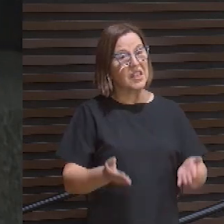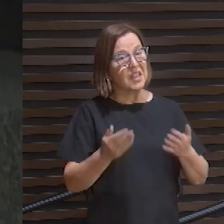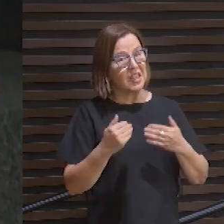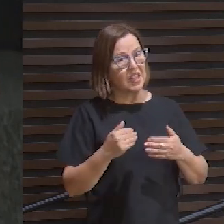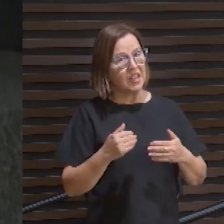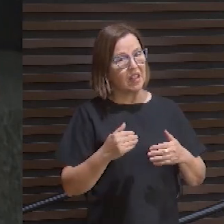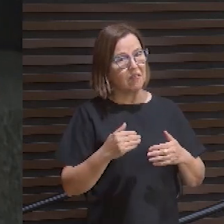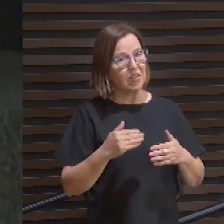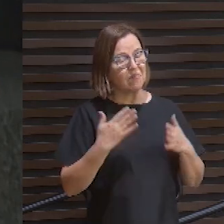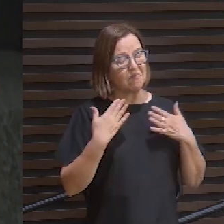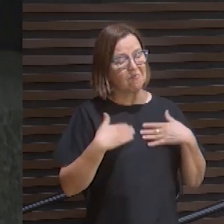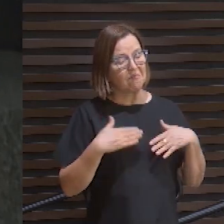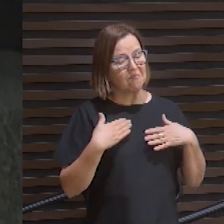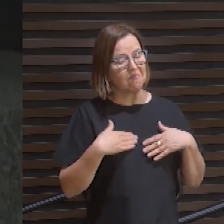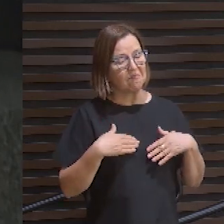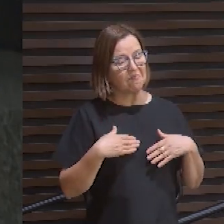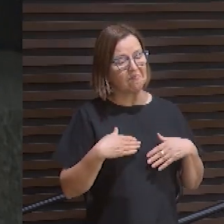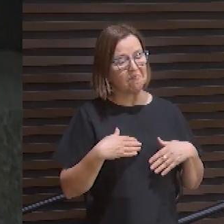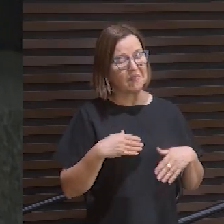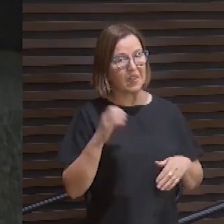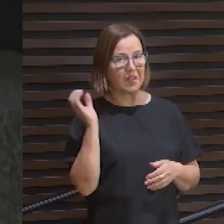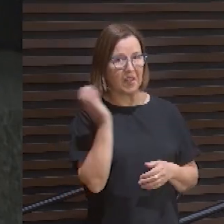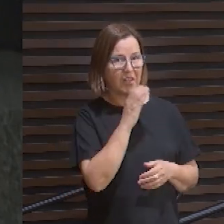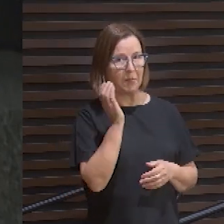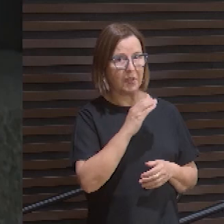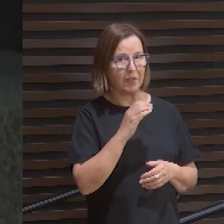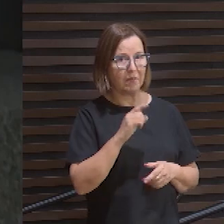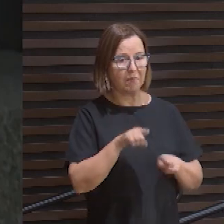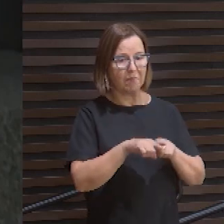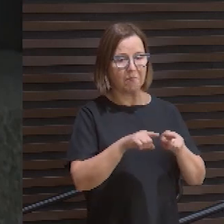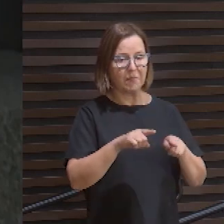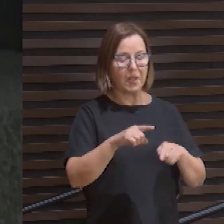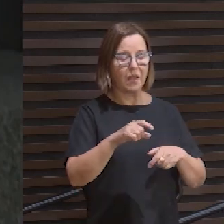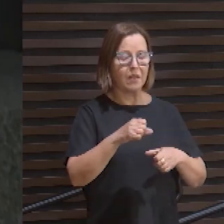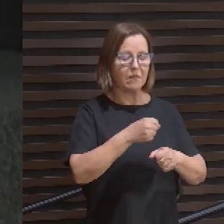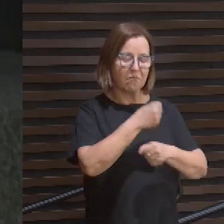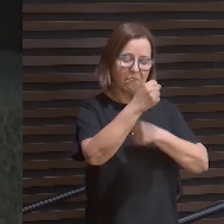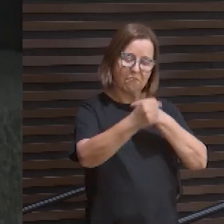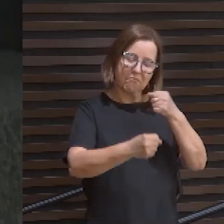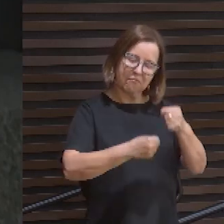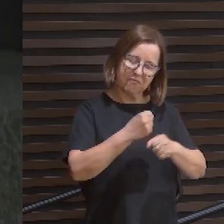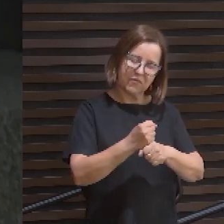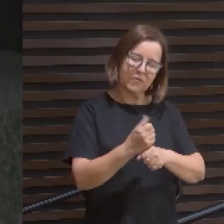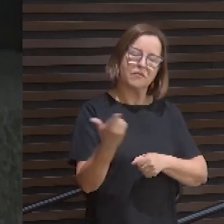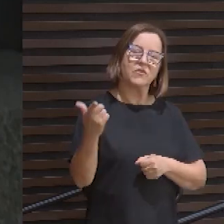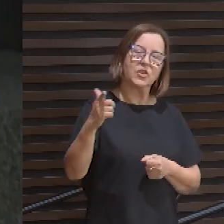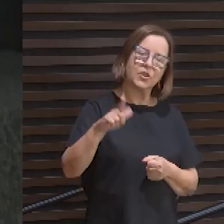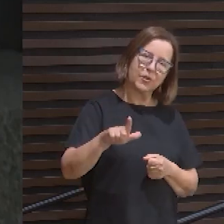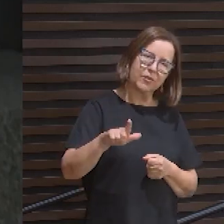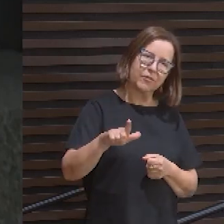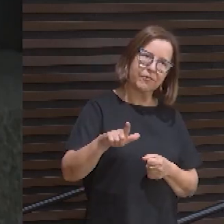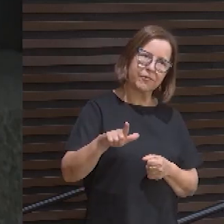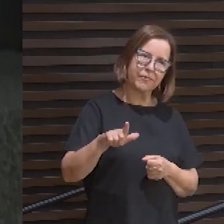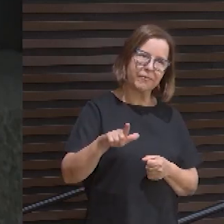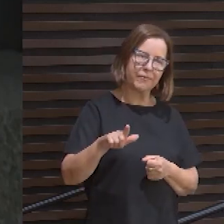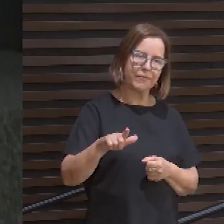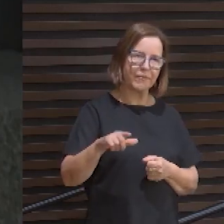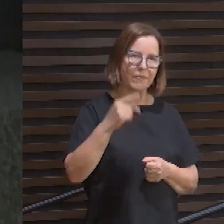momentânea. Mas no ano seguinte tinha que vir para novo, para